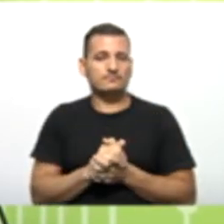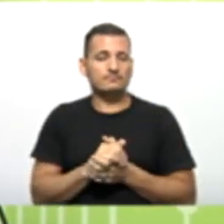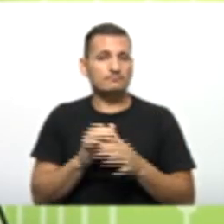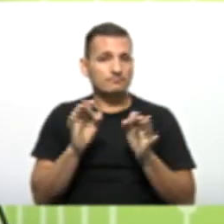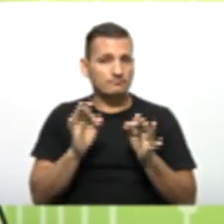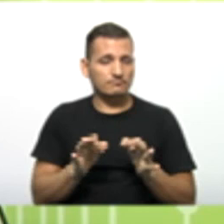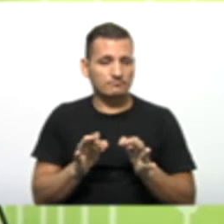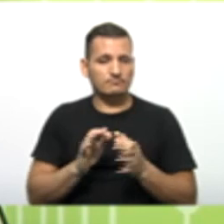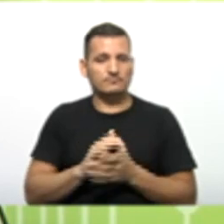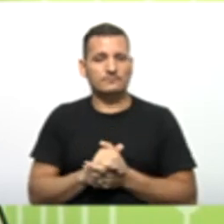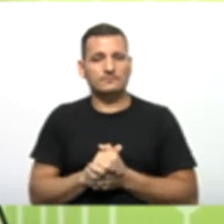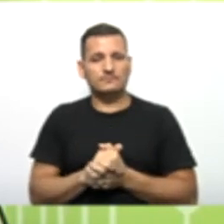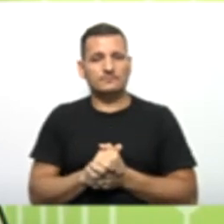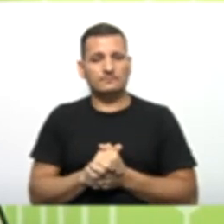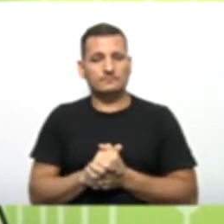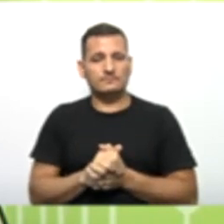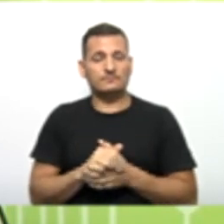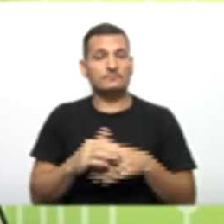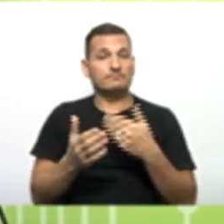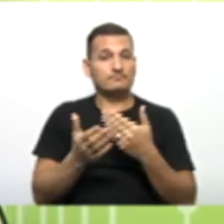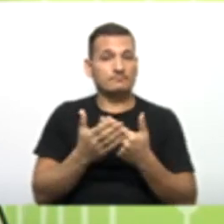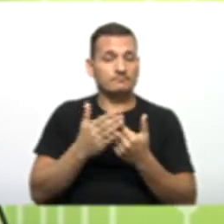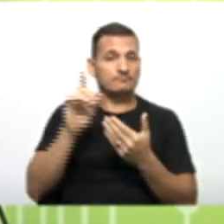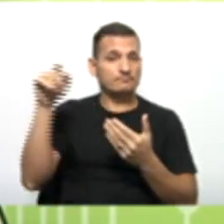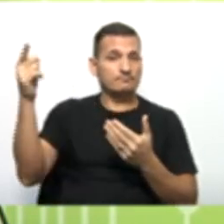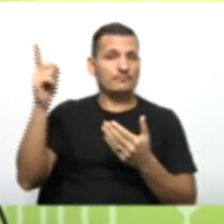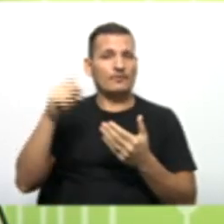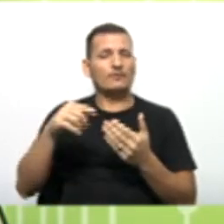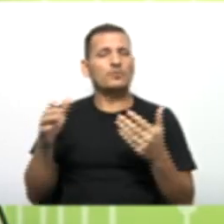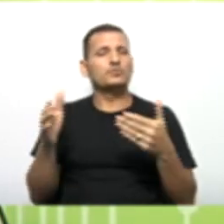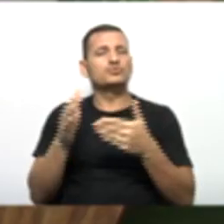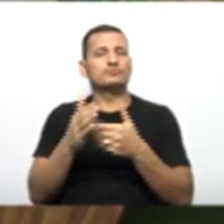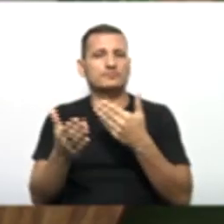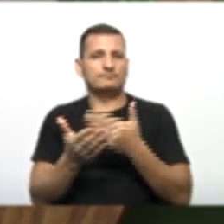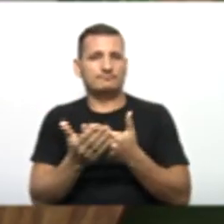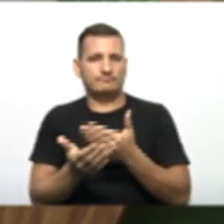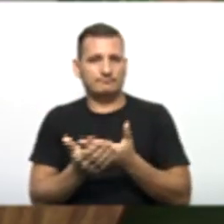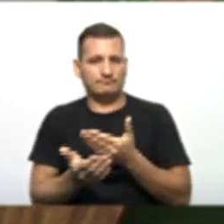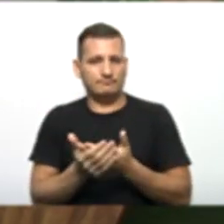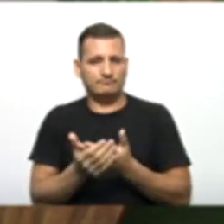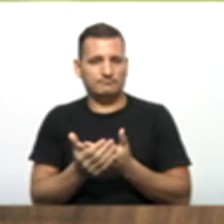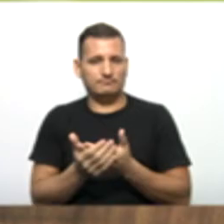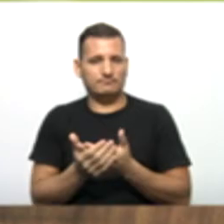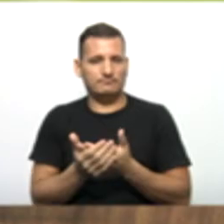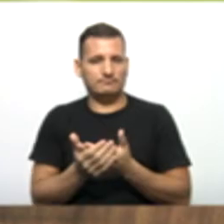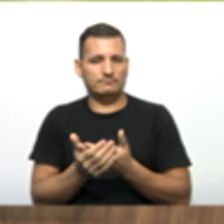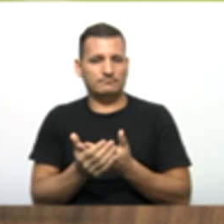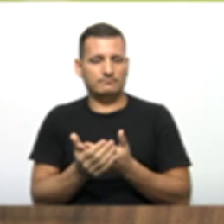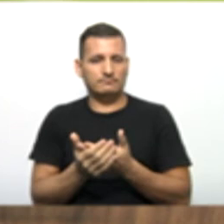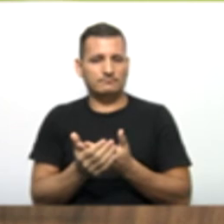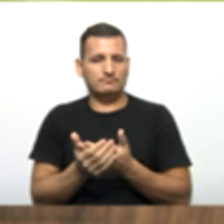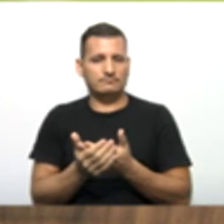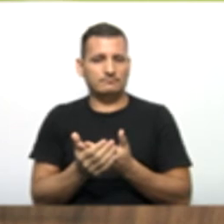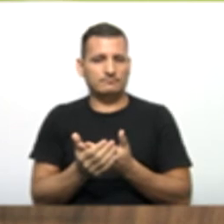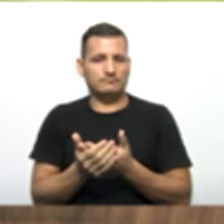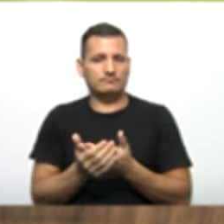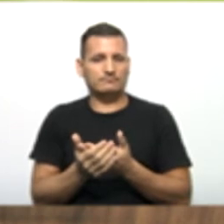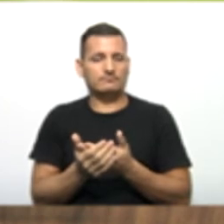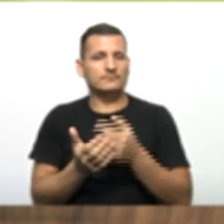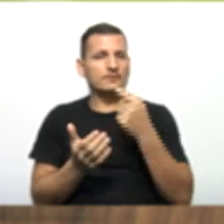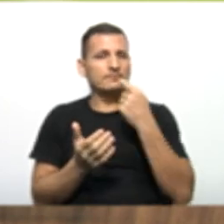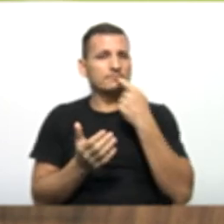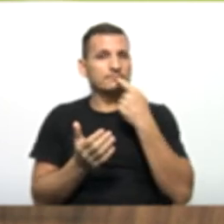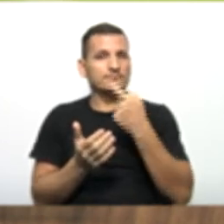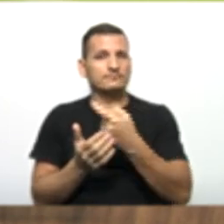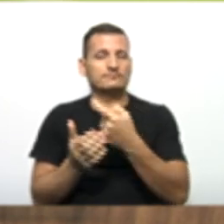certa o pessoal então na aula que vem a nossa última aula de conteúdo por uma aula para voltar chegando na na